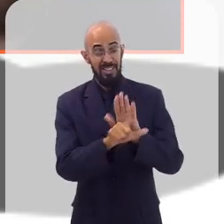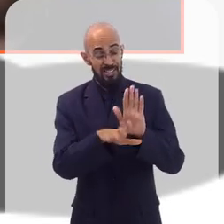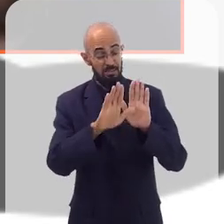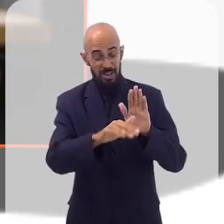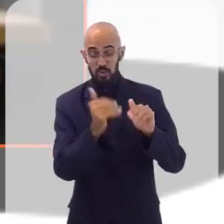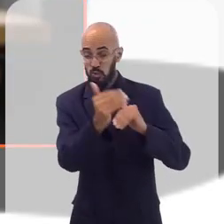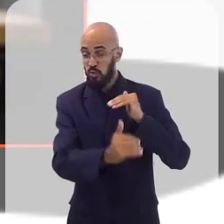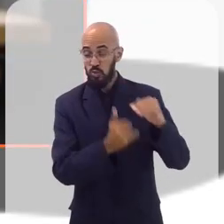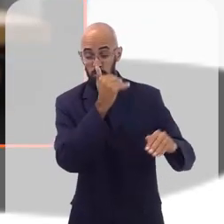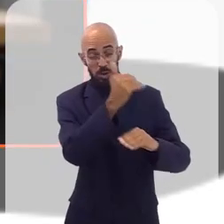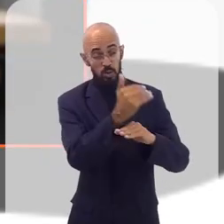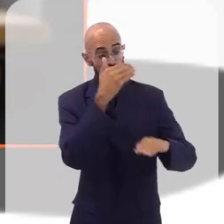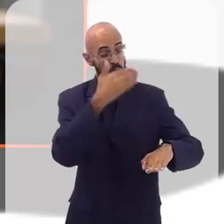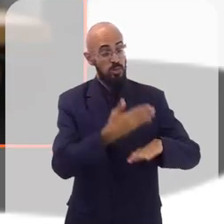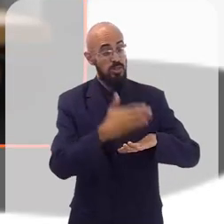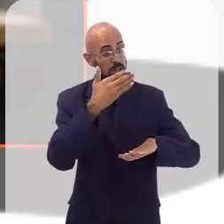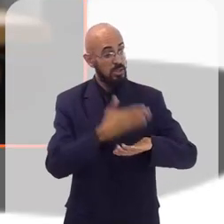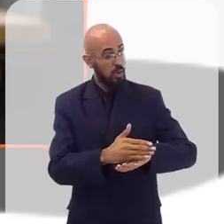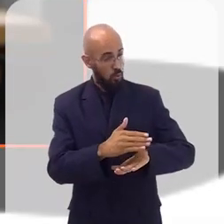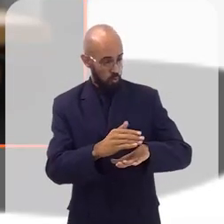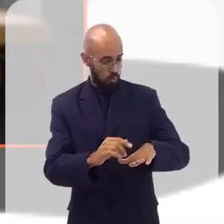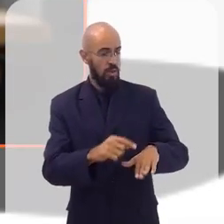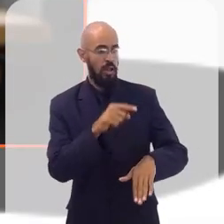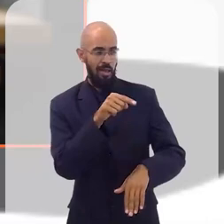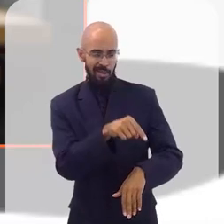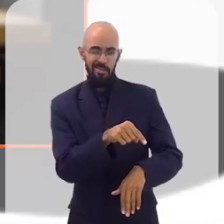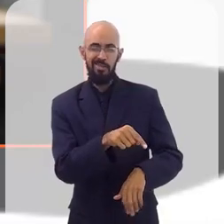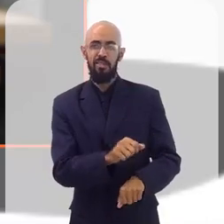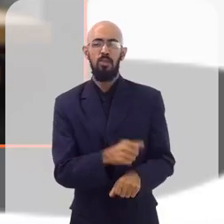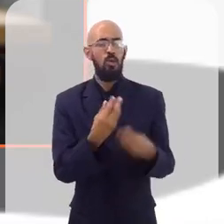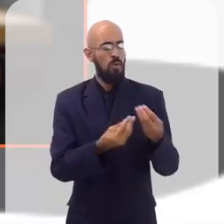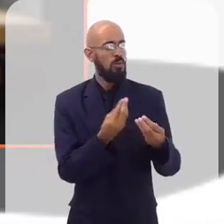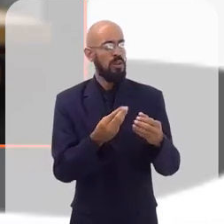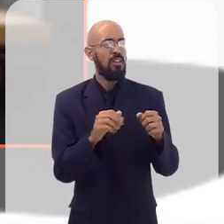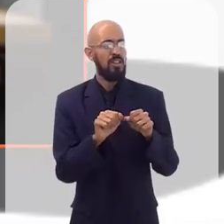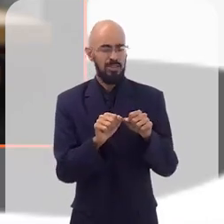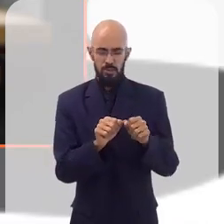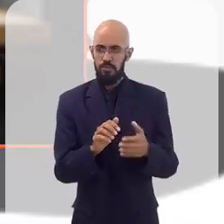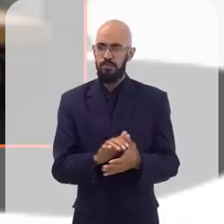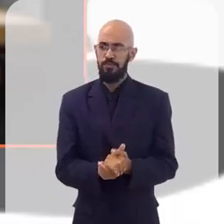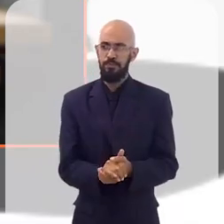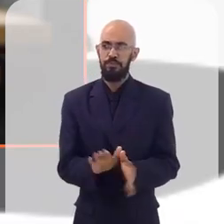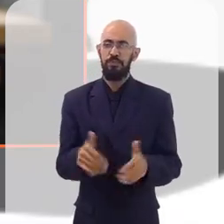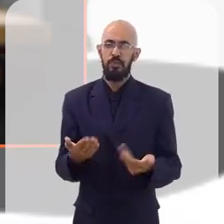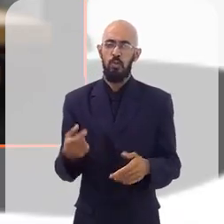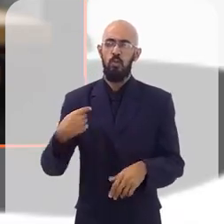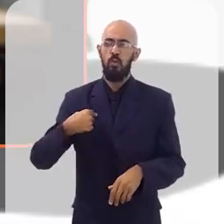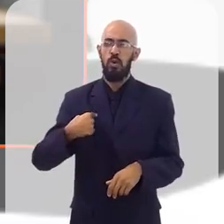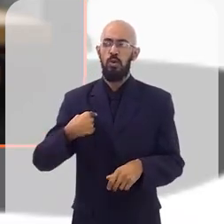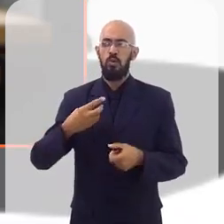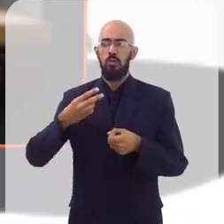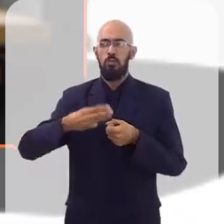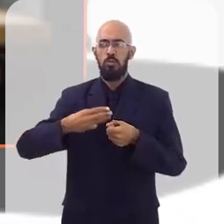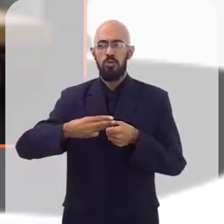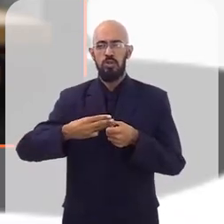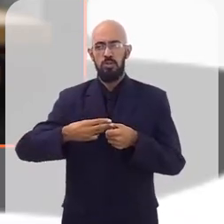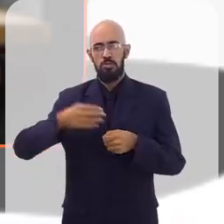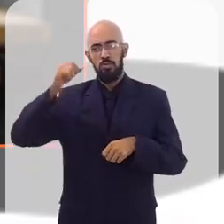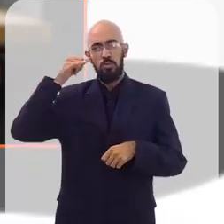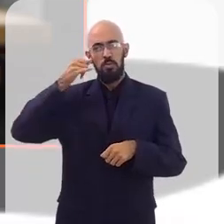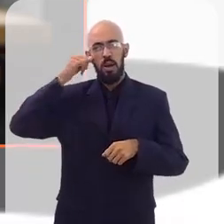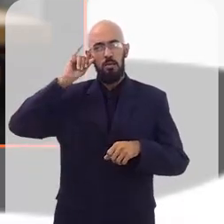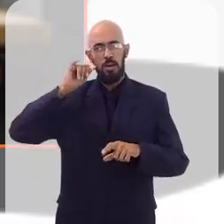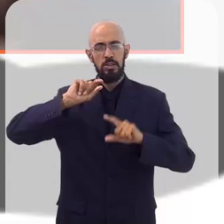de além de se fazer as leis mas mais que pude delas serem cumpridas como é que tá o